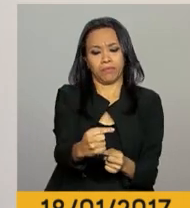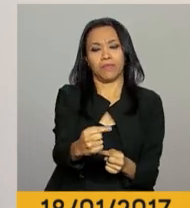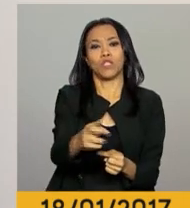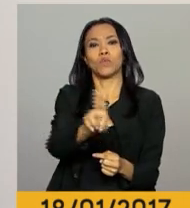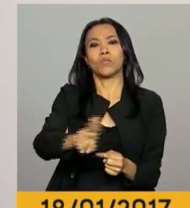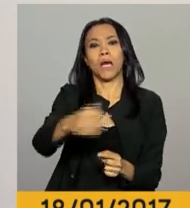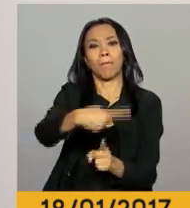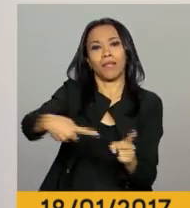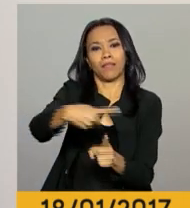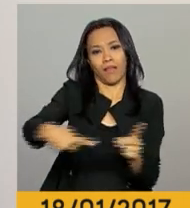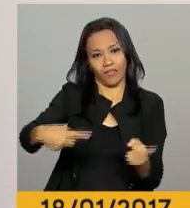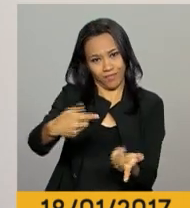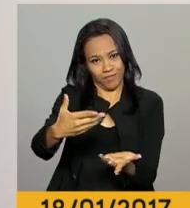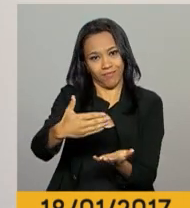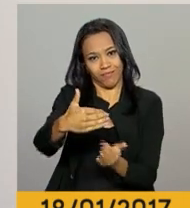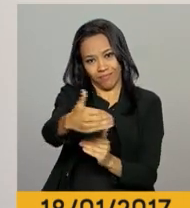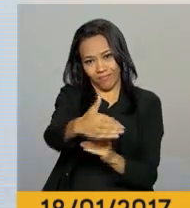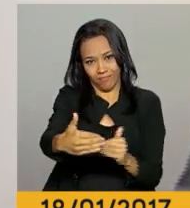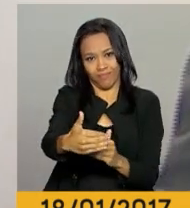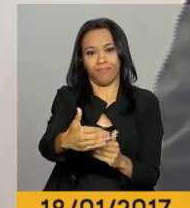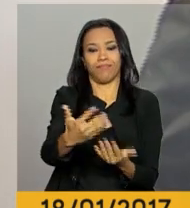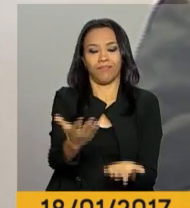folha aqui no